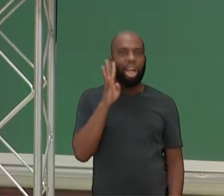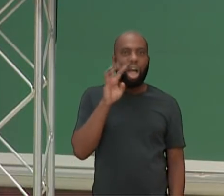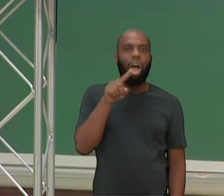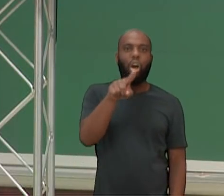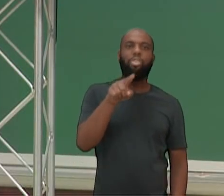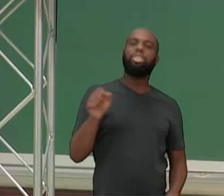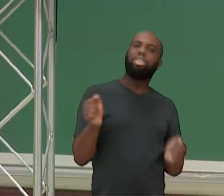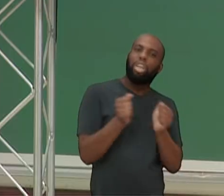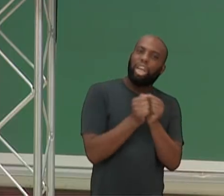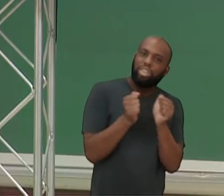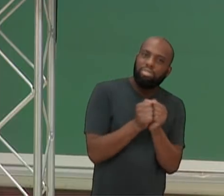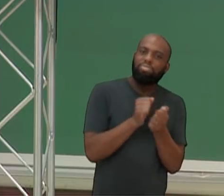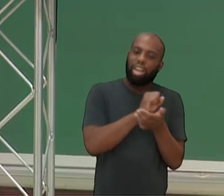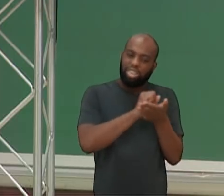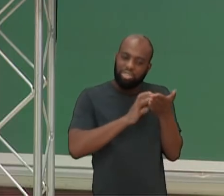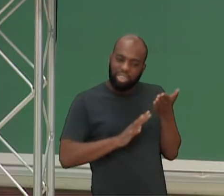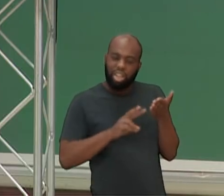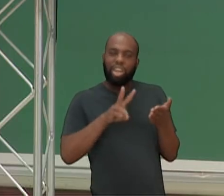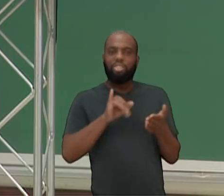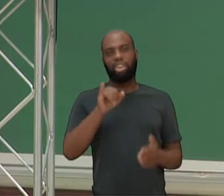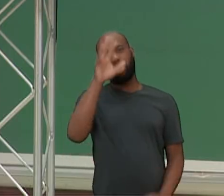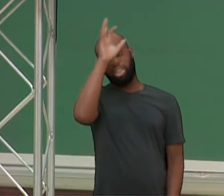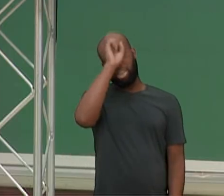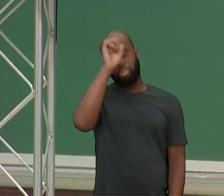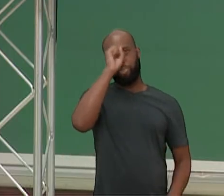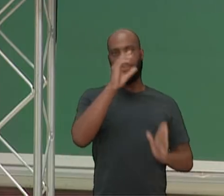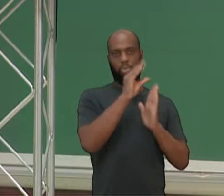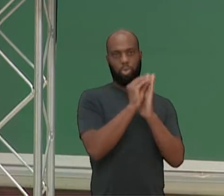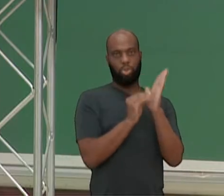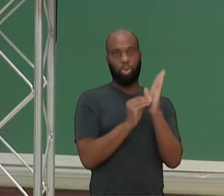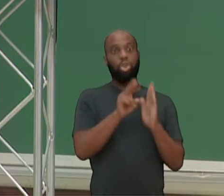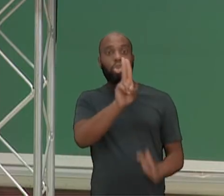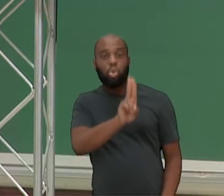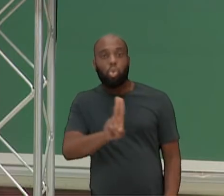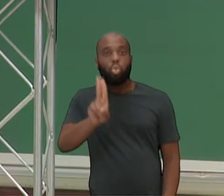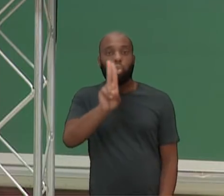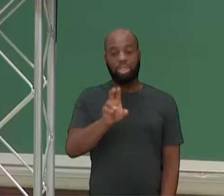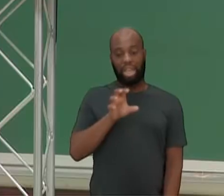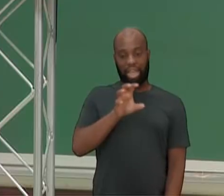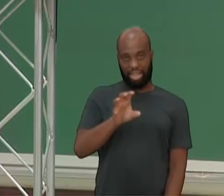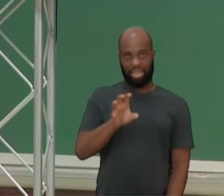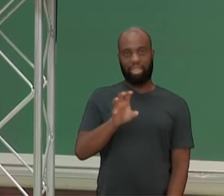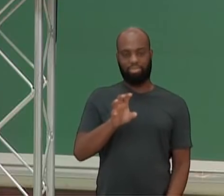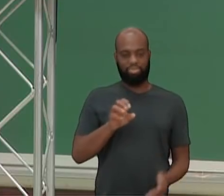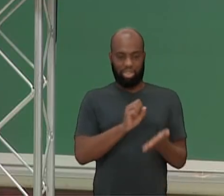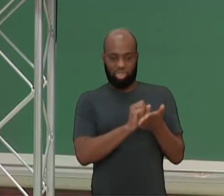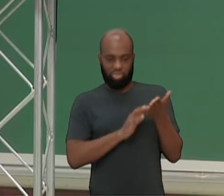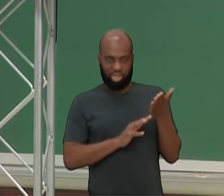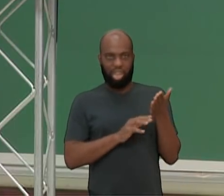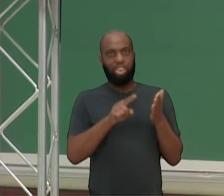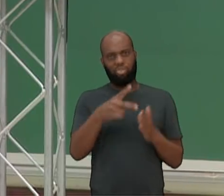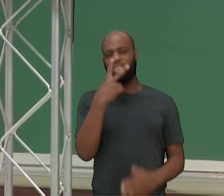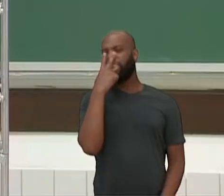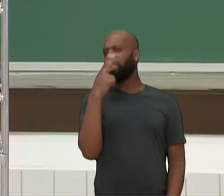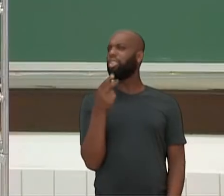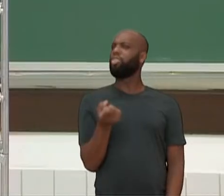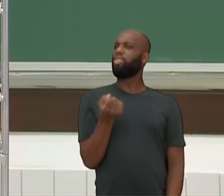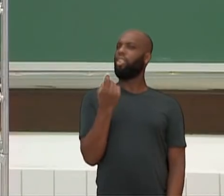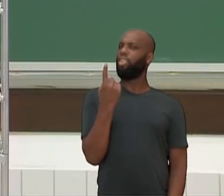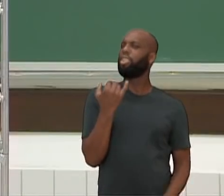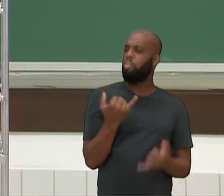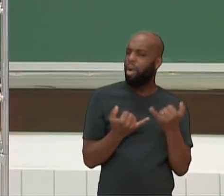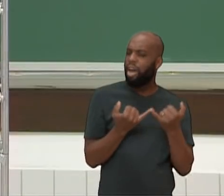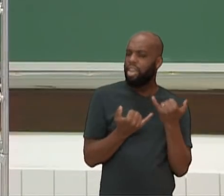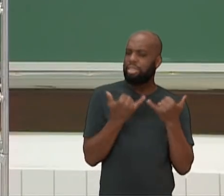estar participando daquela atividade e aprendendo o conteúdo. Então, através daquela atividade que você acha que ela é